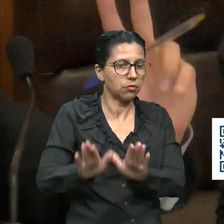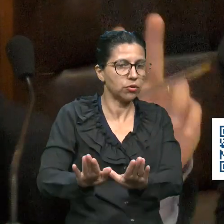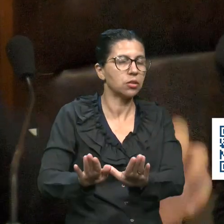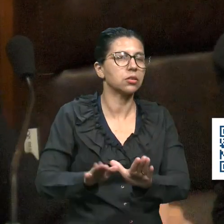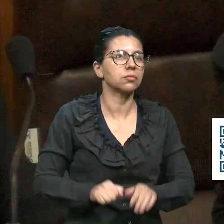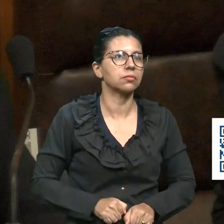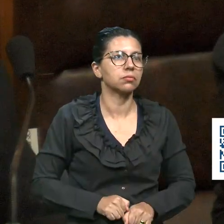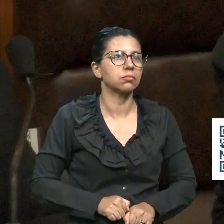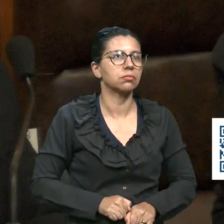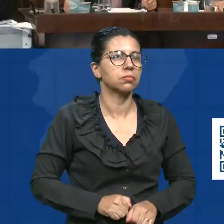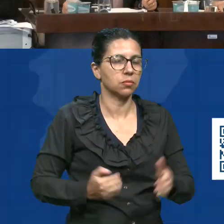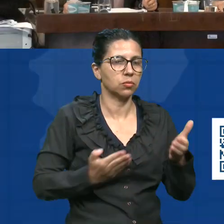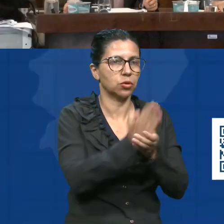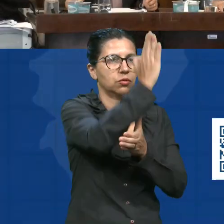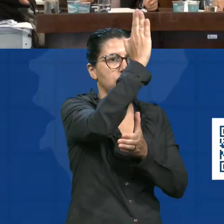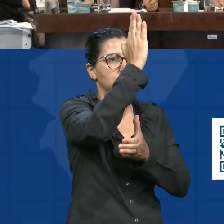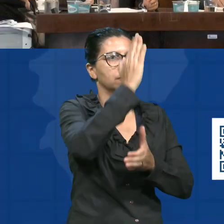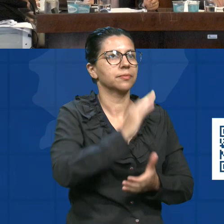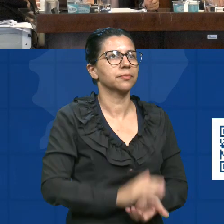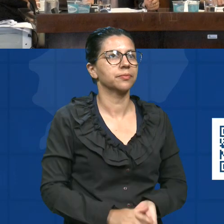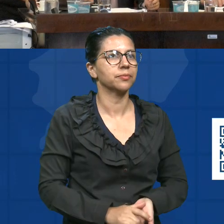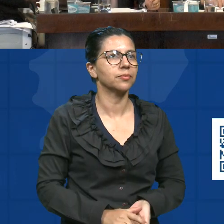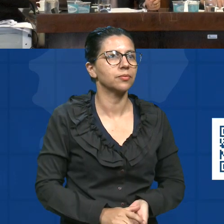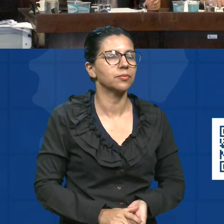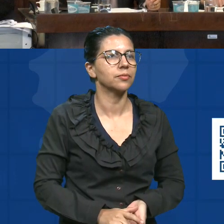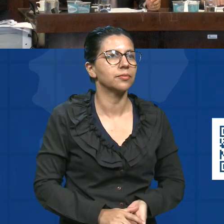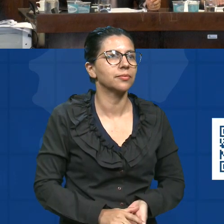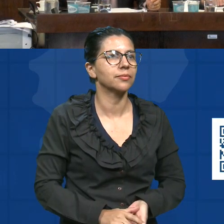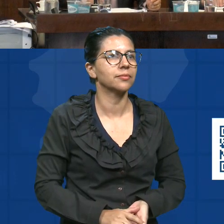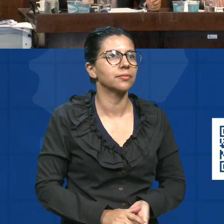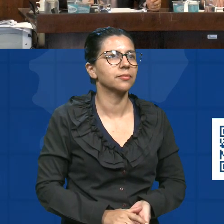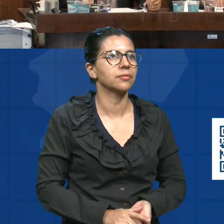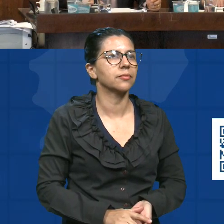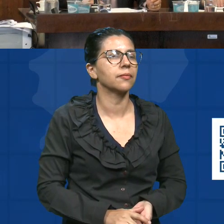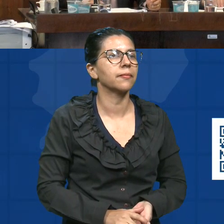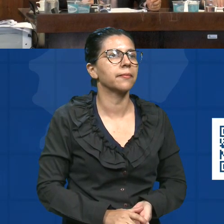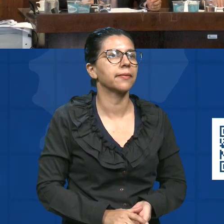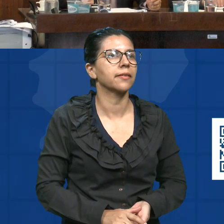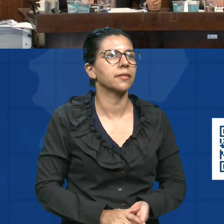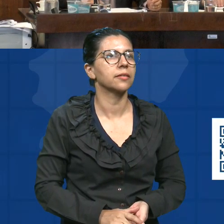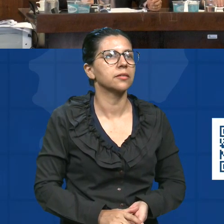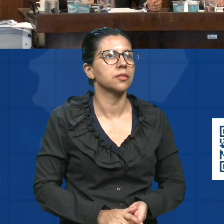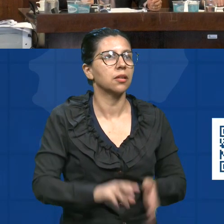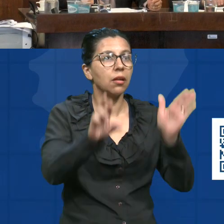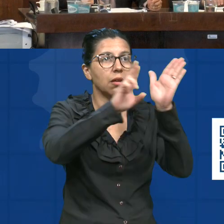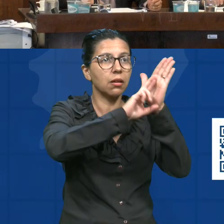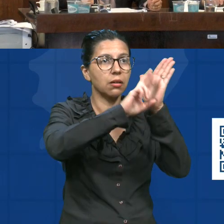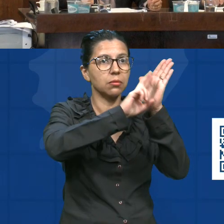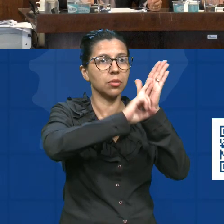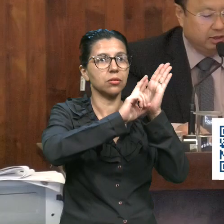encontram. Aprovado. Requerimento